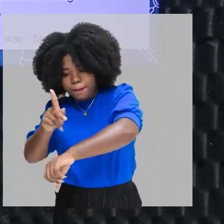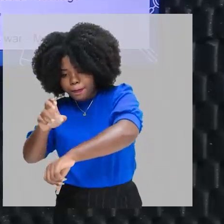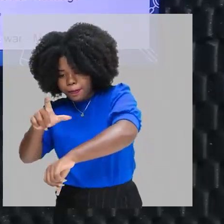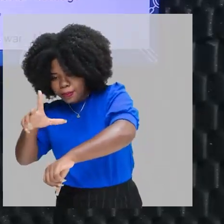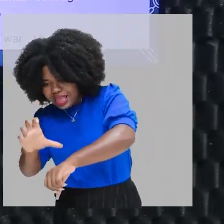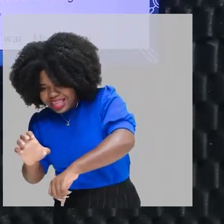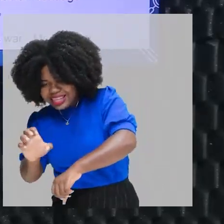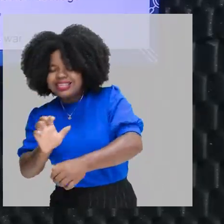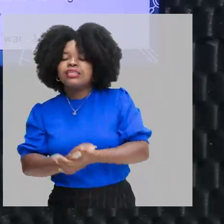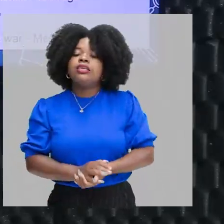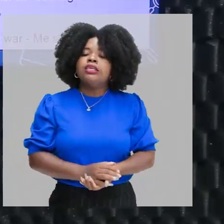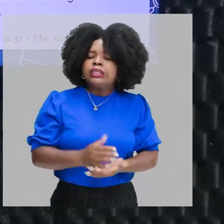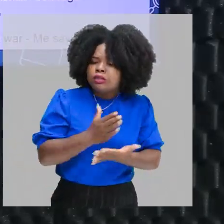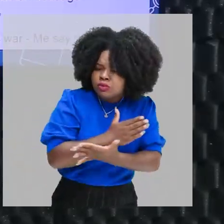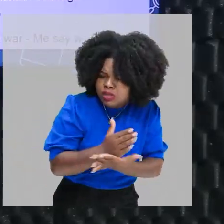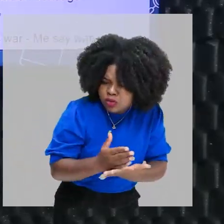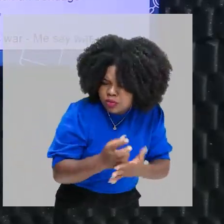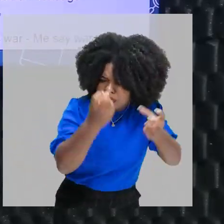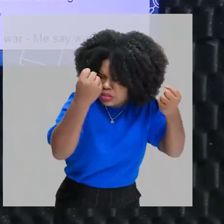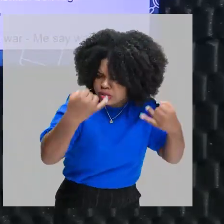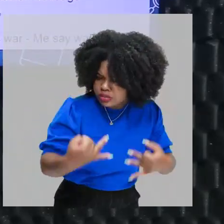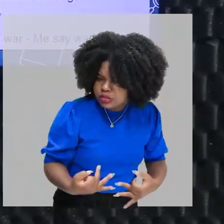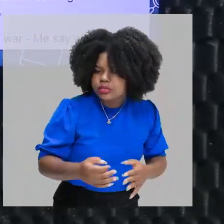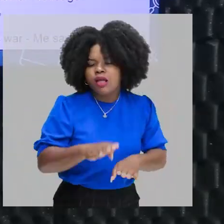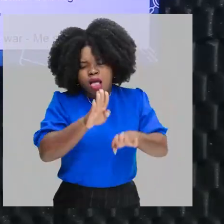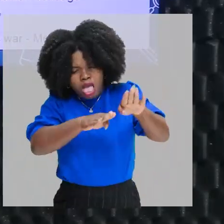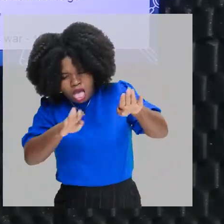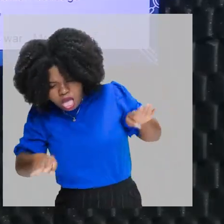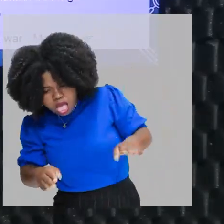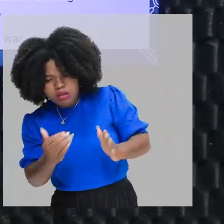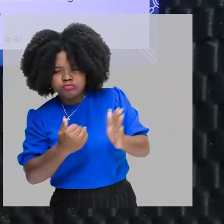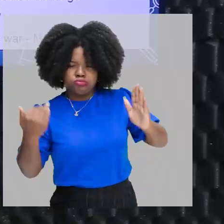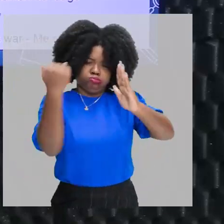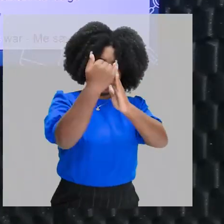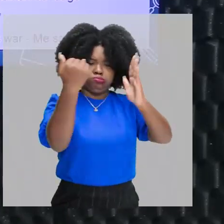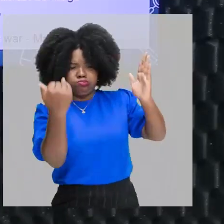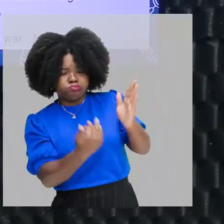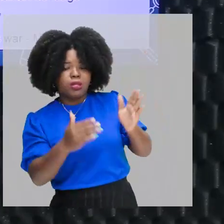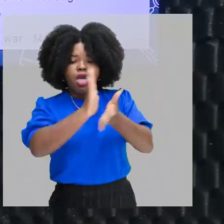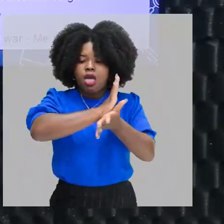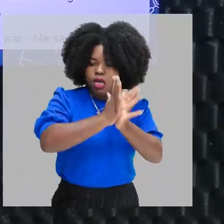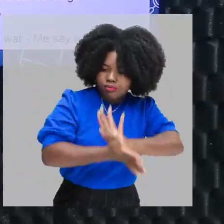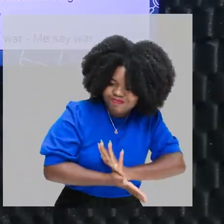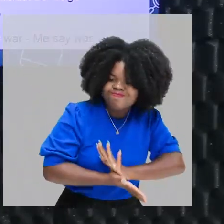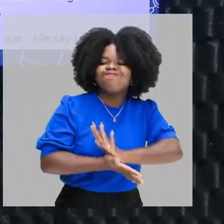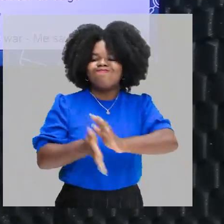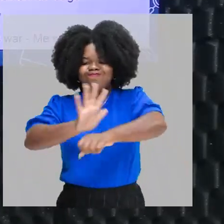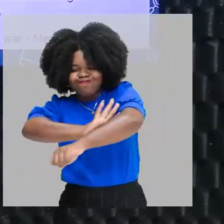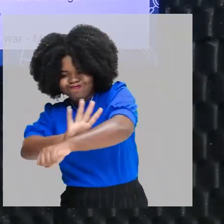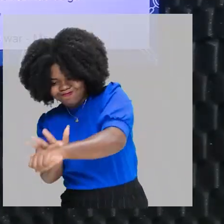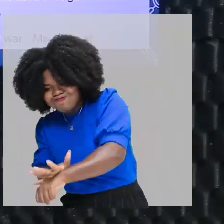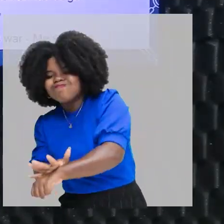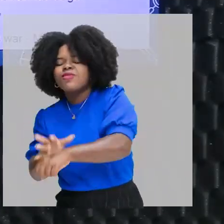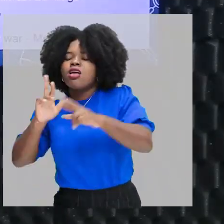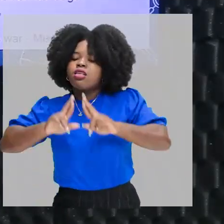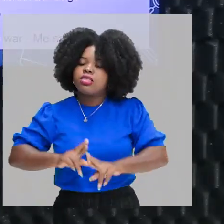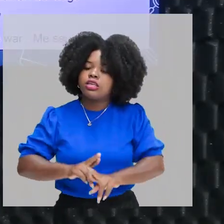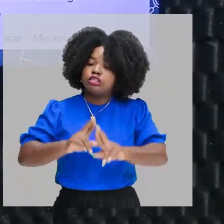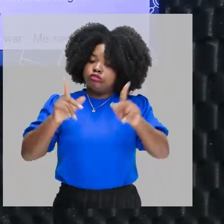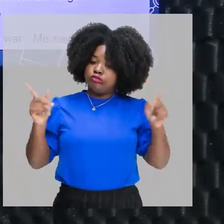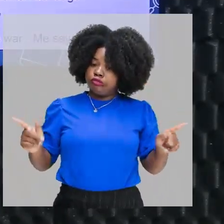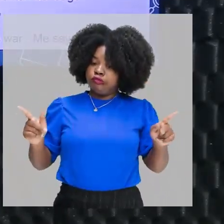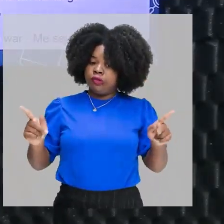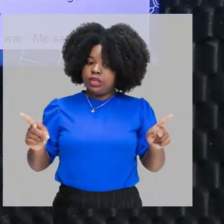ele começa a falar sobre essas questões da desigualdade, do preconceito, do racismo, da diferença